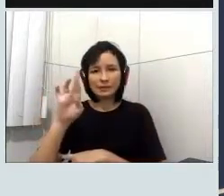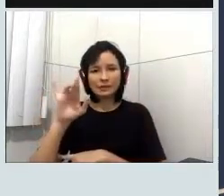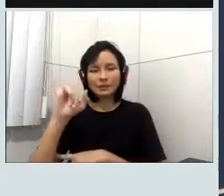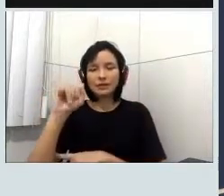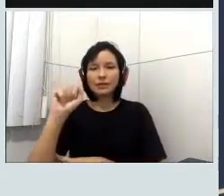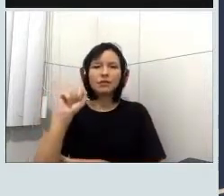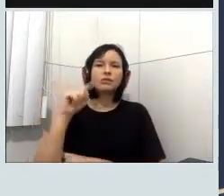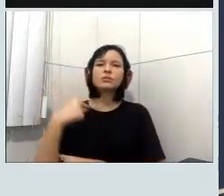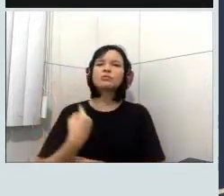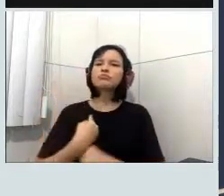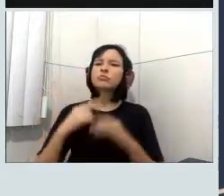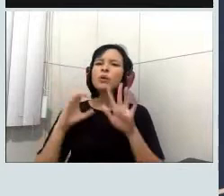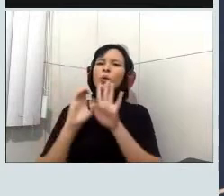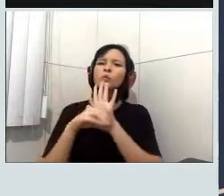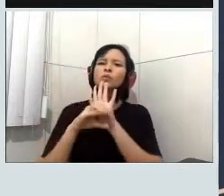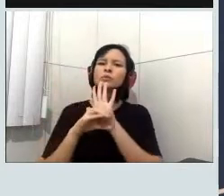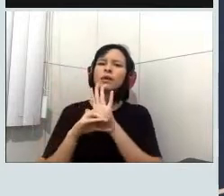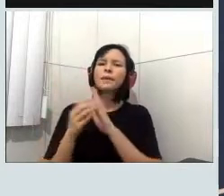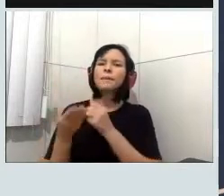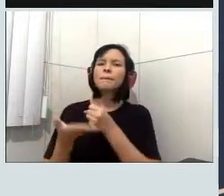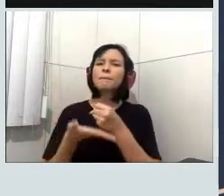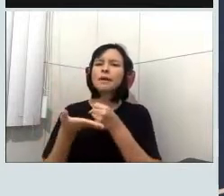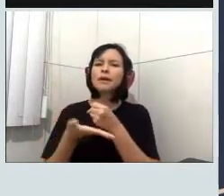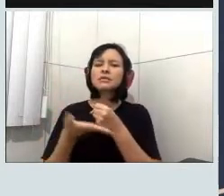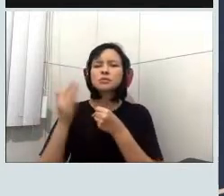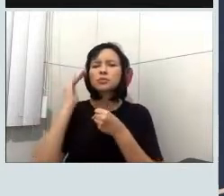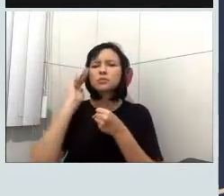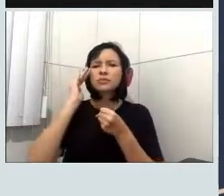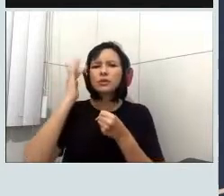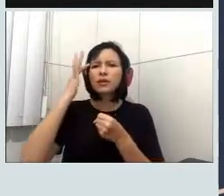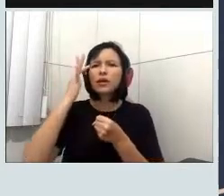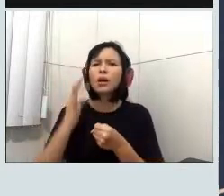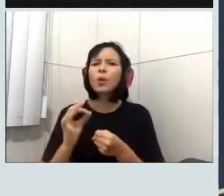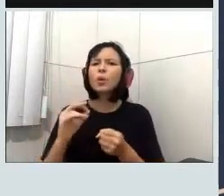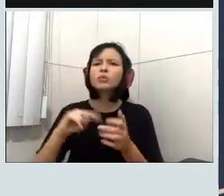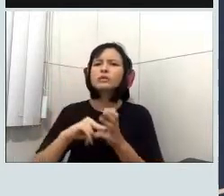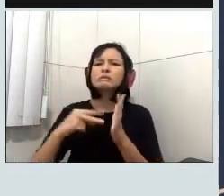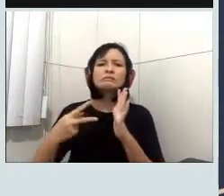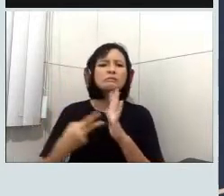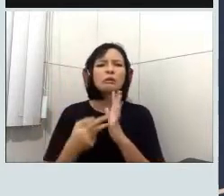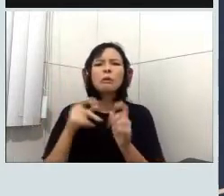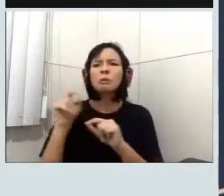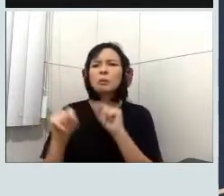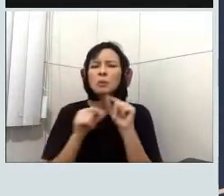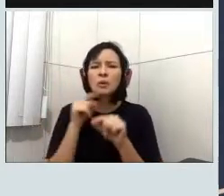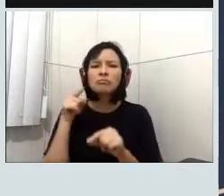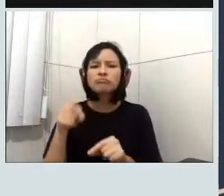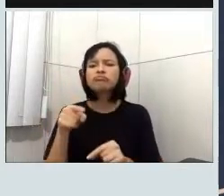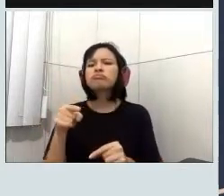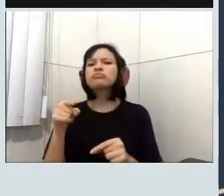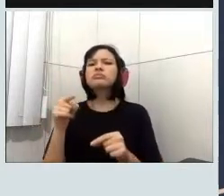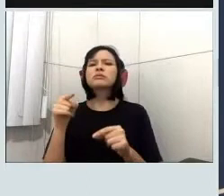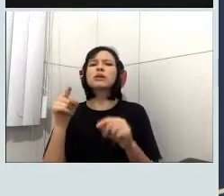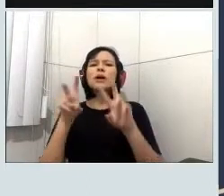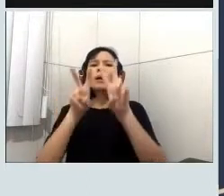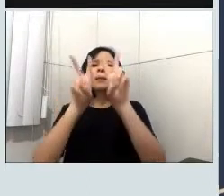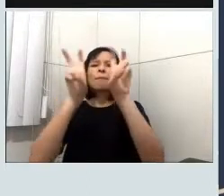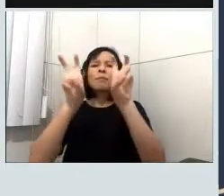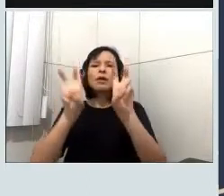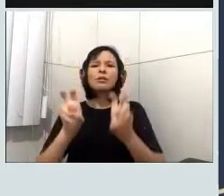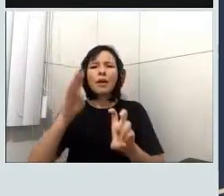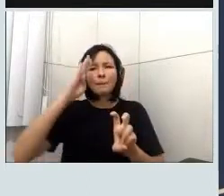conceitos básicos da geometria, do que é a geometria, o que ela aborda, os principais